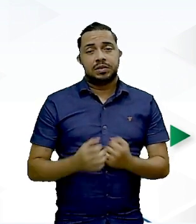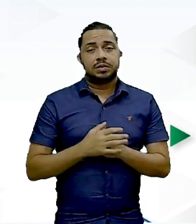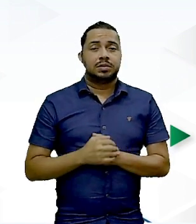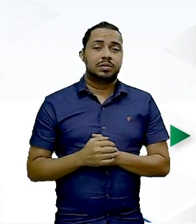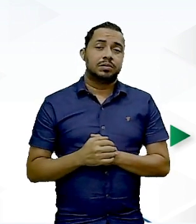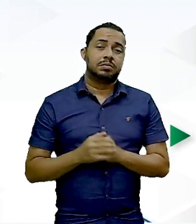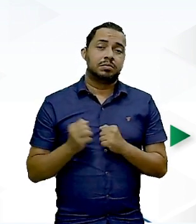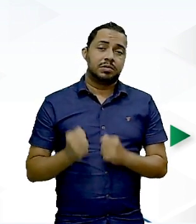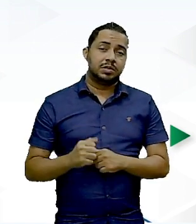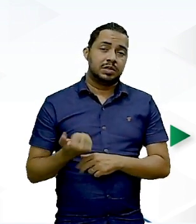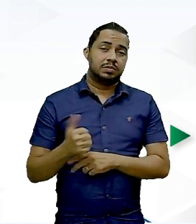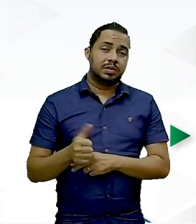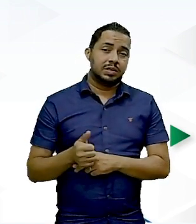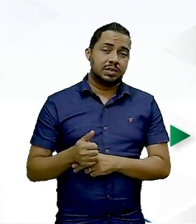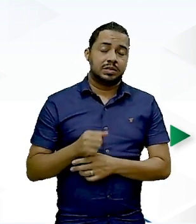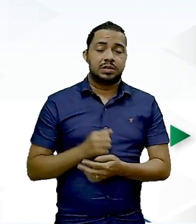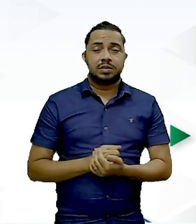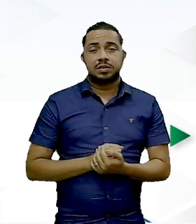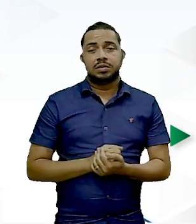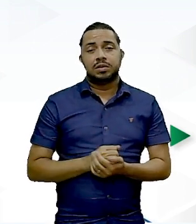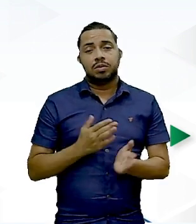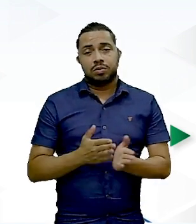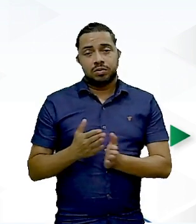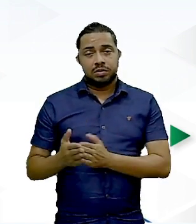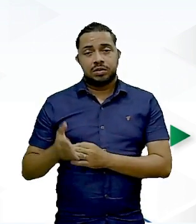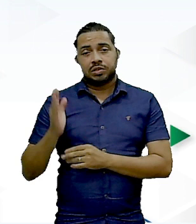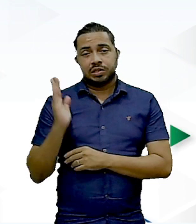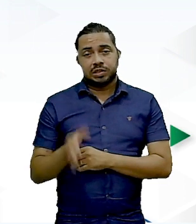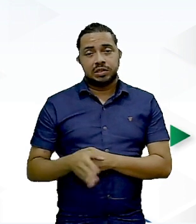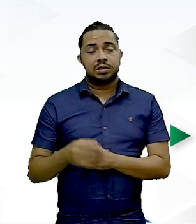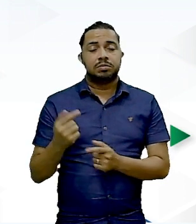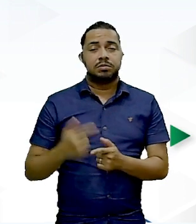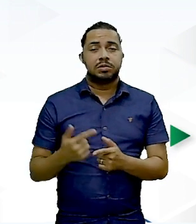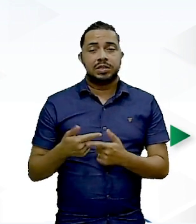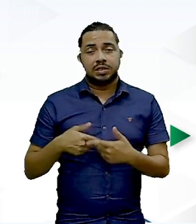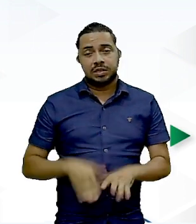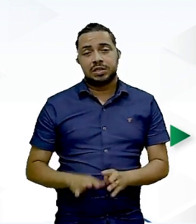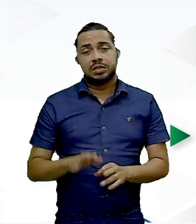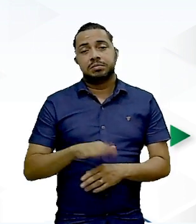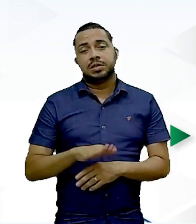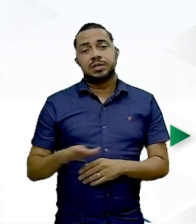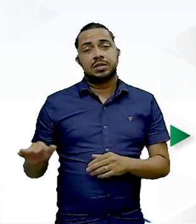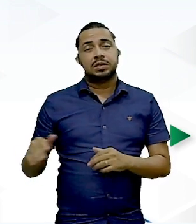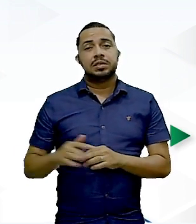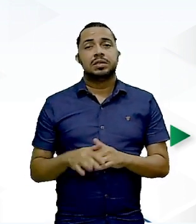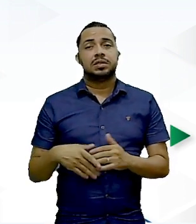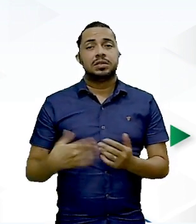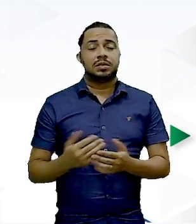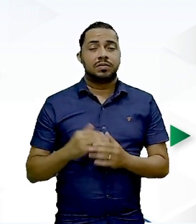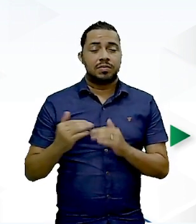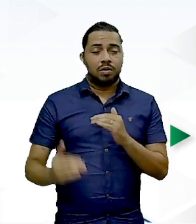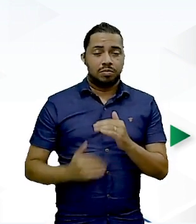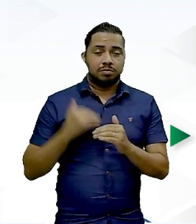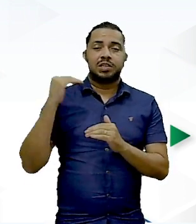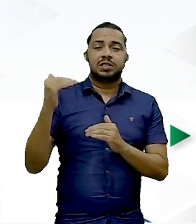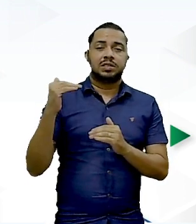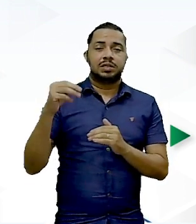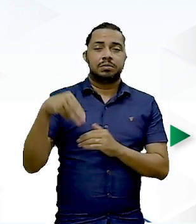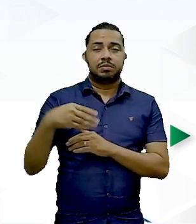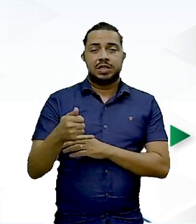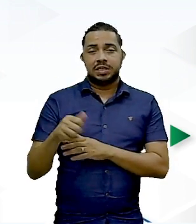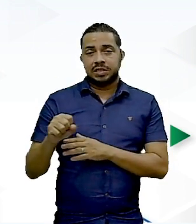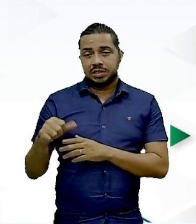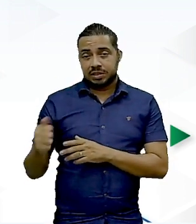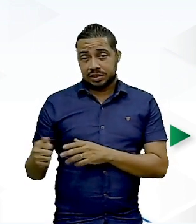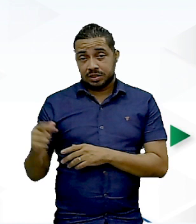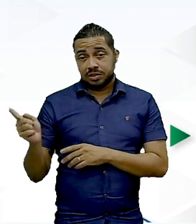pode ser uma qualidade, mas não, ordinal ela já é, porque a gente nasce pequeno e vai crescendo. E aí vai aumentando a massa, sim, mas